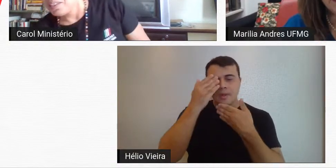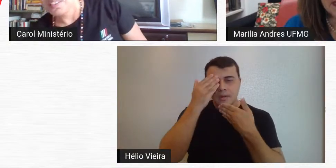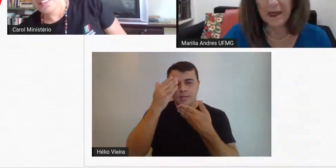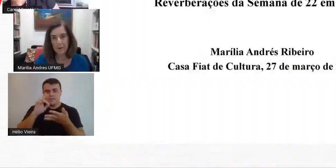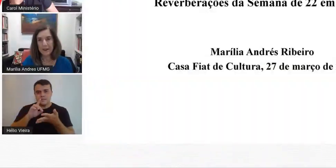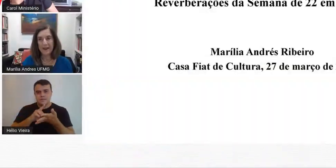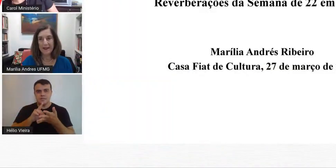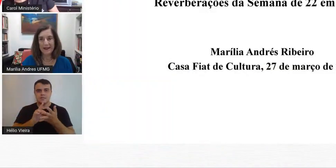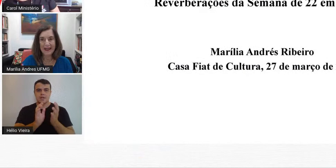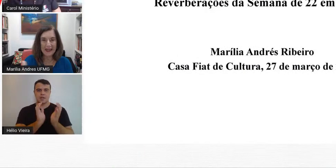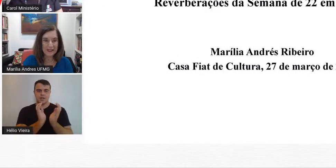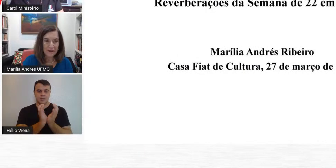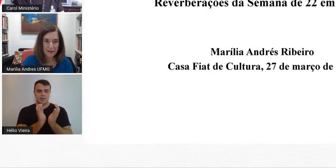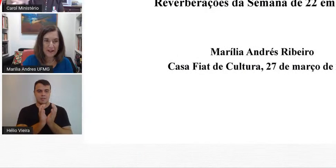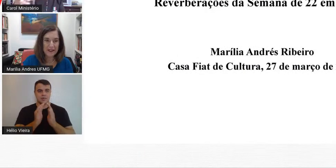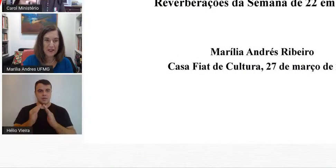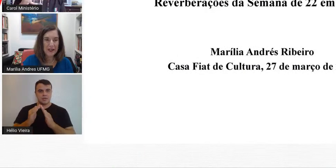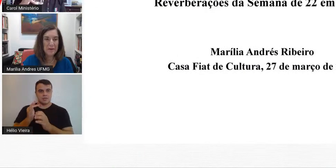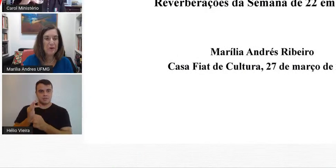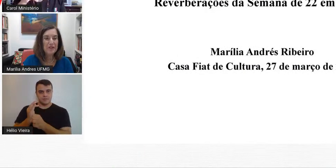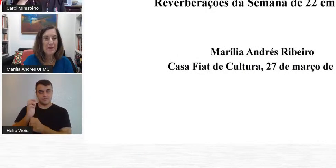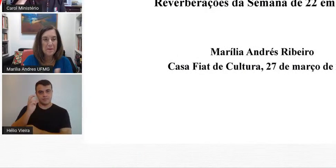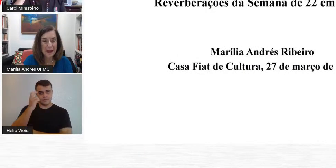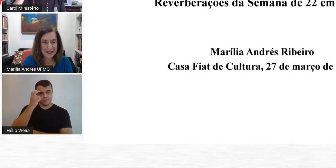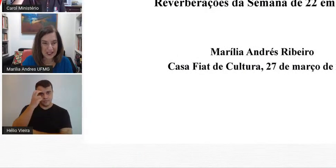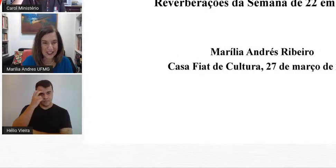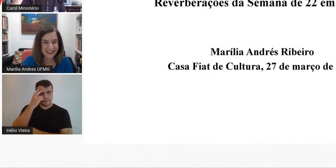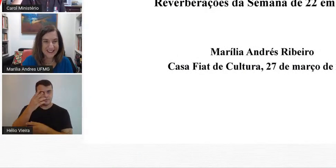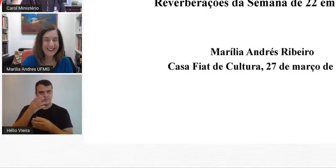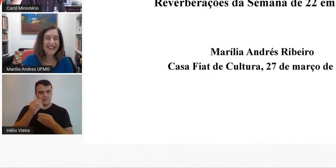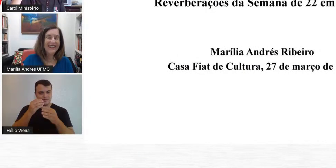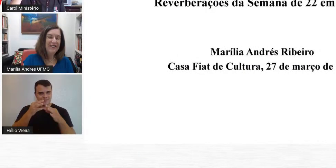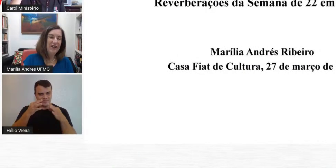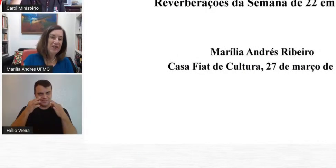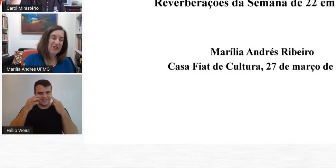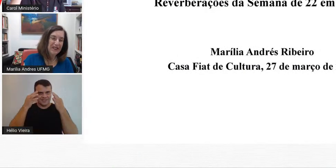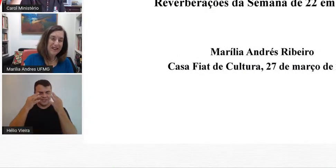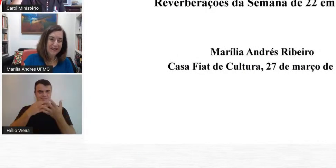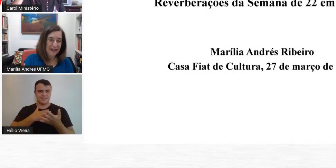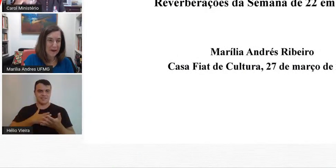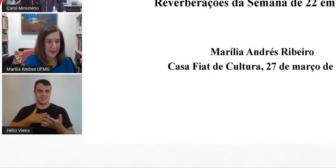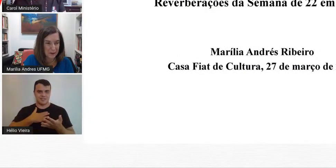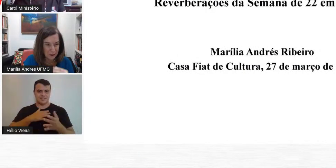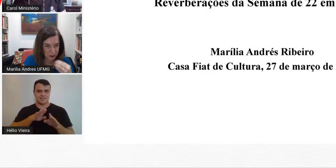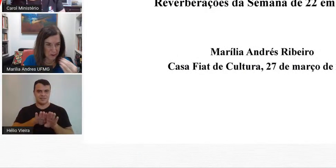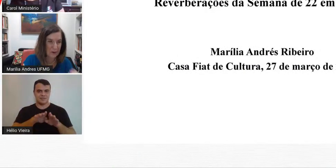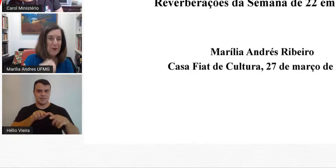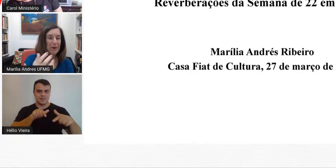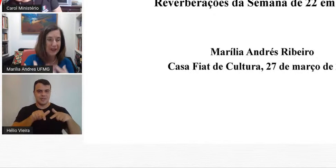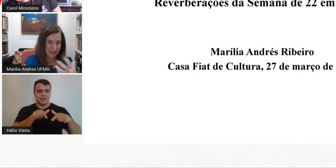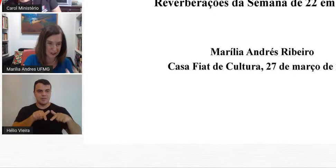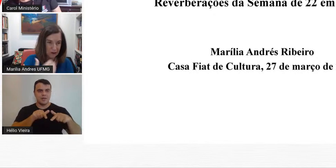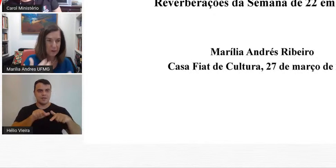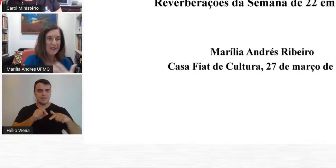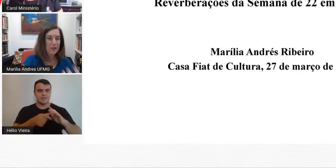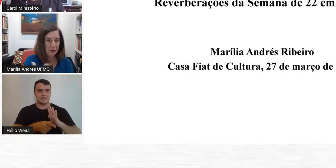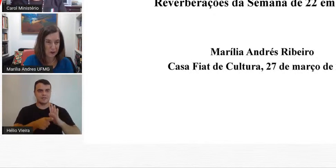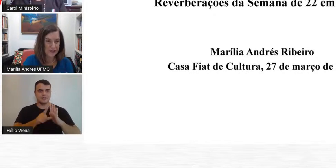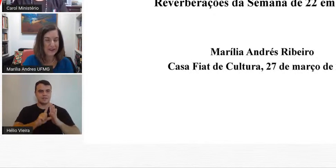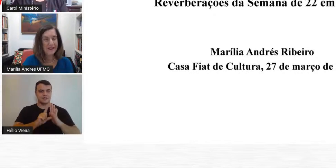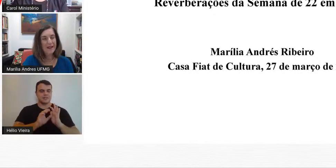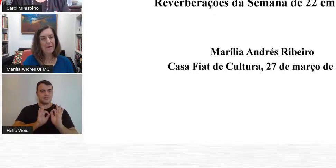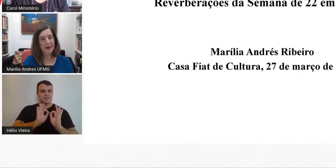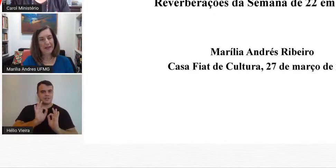também a equipe da Casa Fiat, que é muito simpática, e nós trabalhamos um pouco antes nos